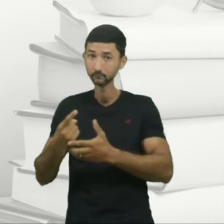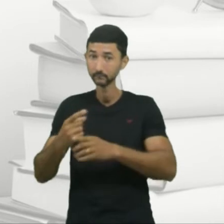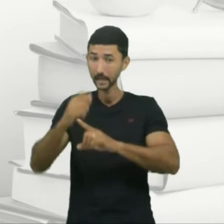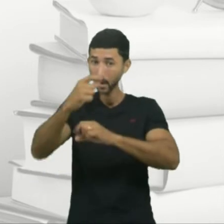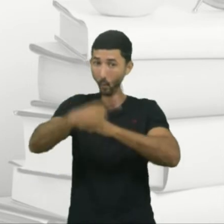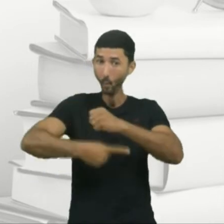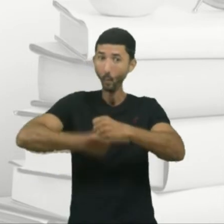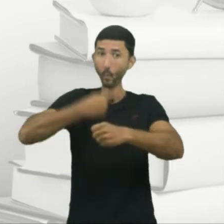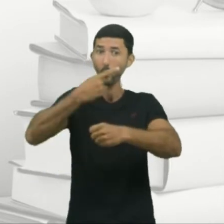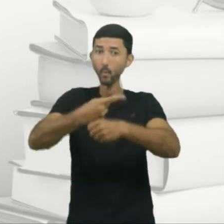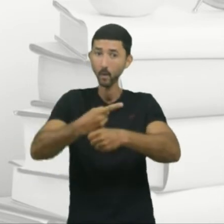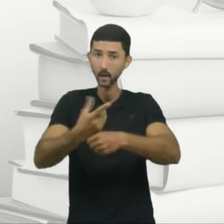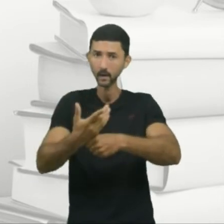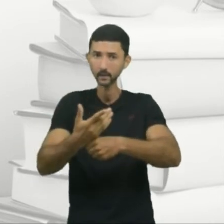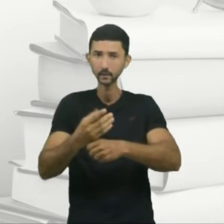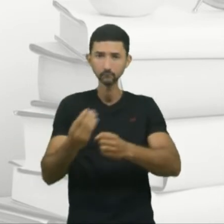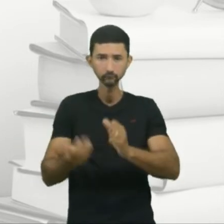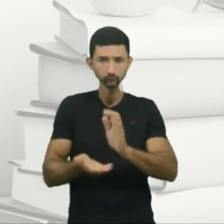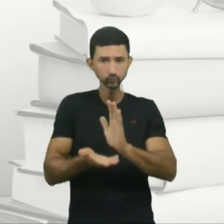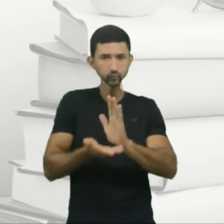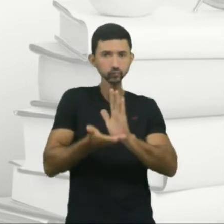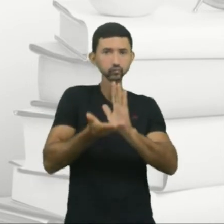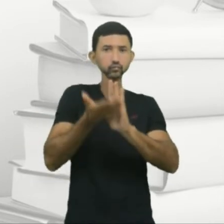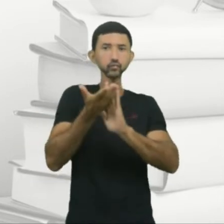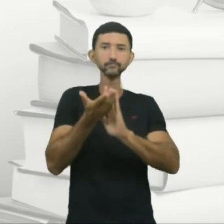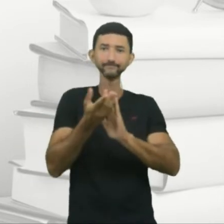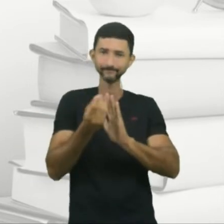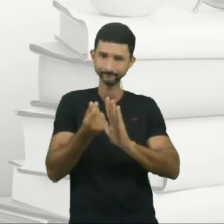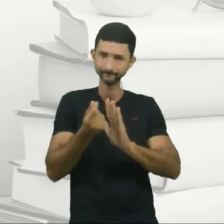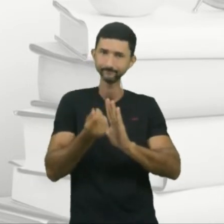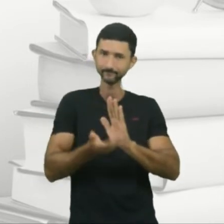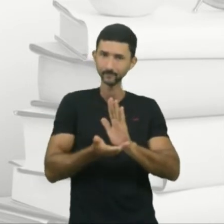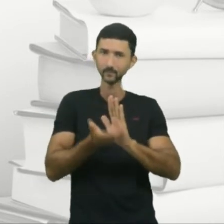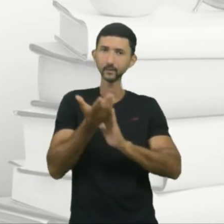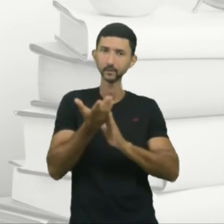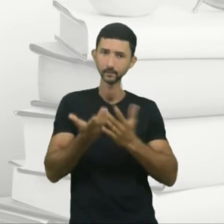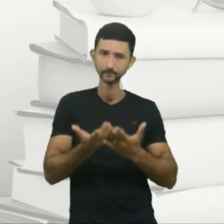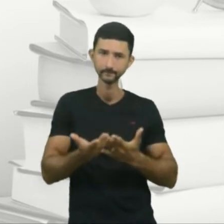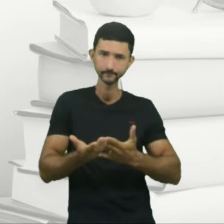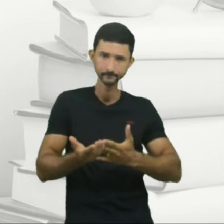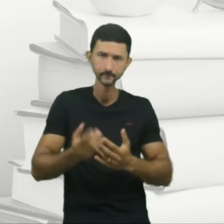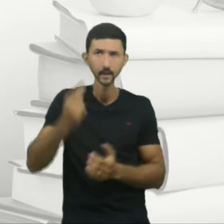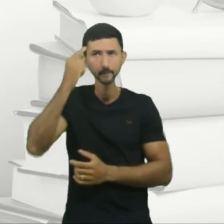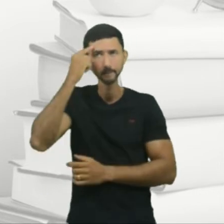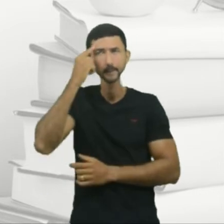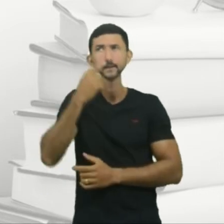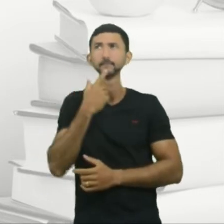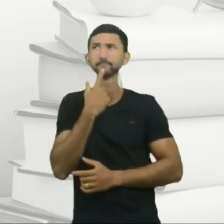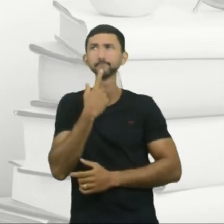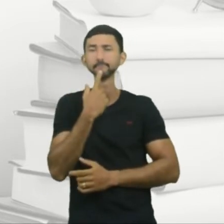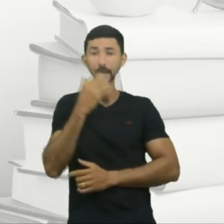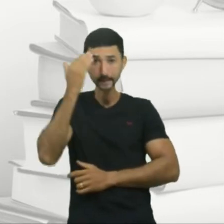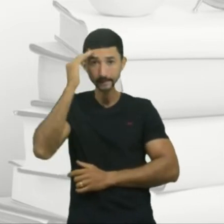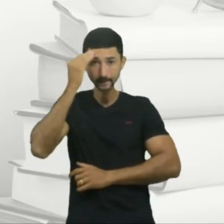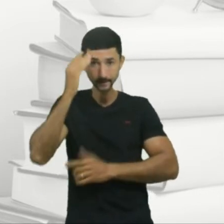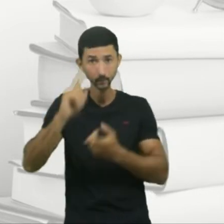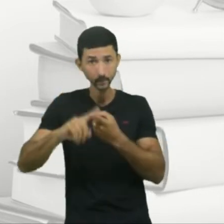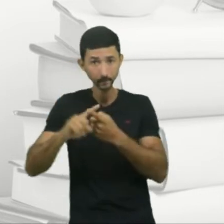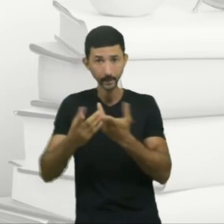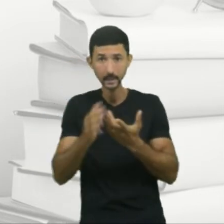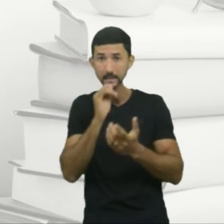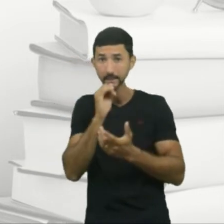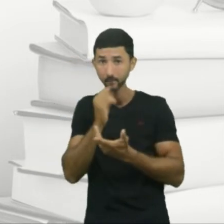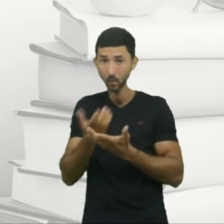ano, ele rende bem mais do que em um mês. E é claro que você deve ter refletido e entendeu que se